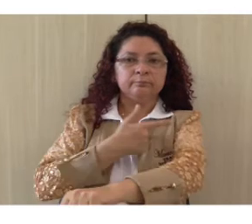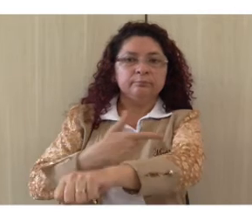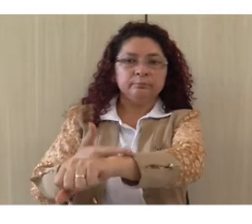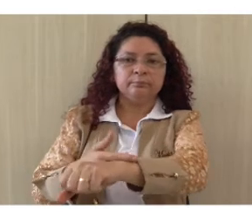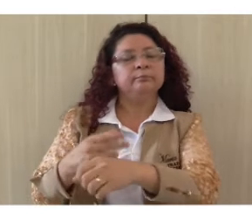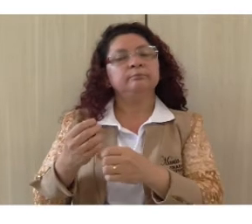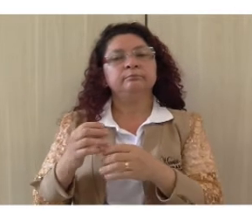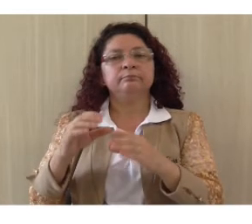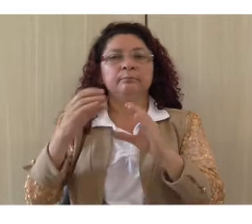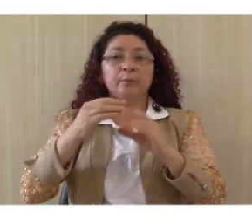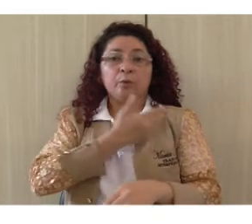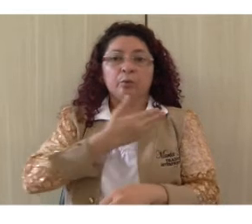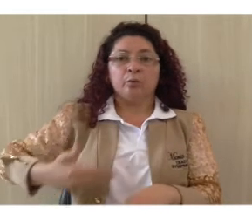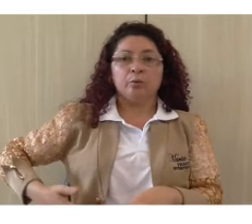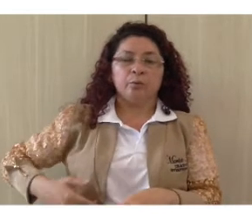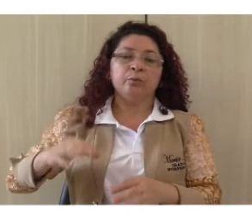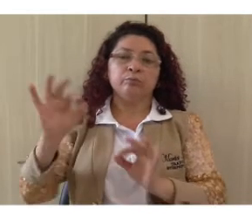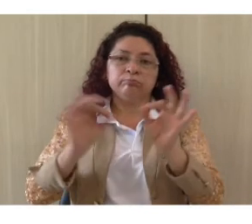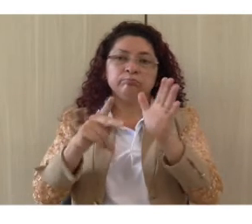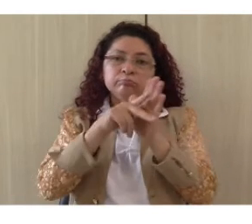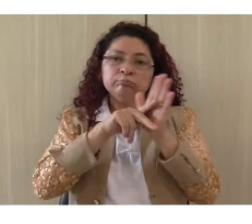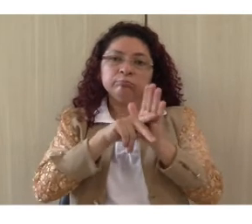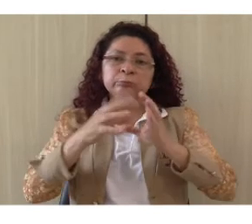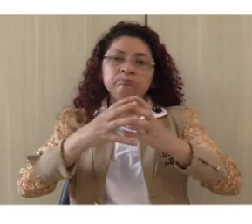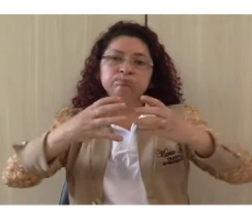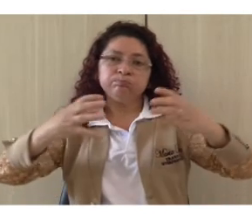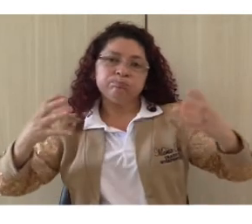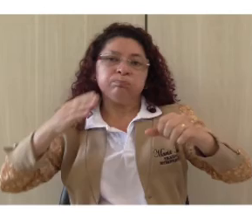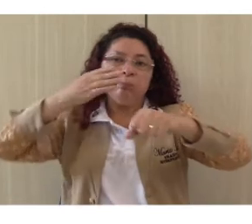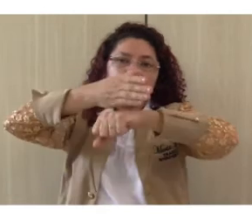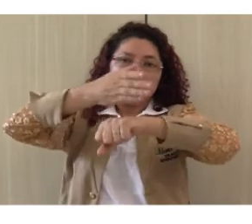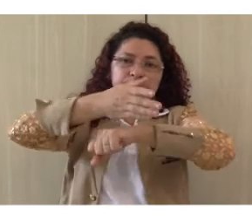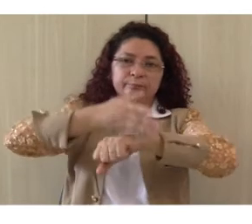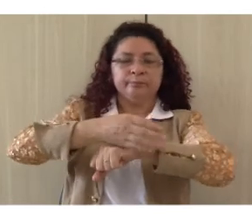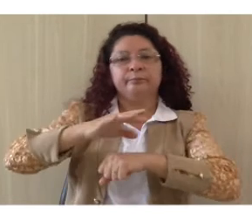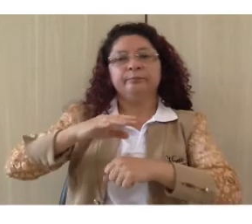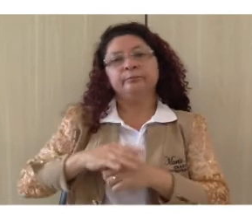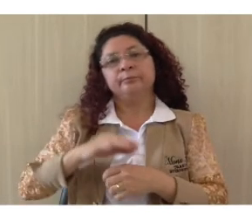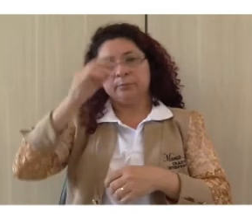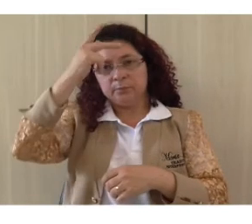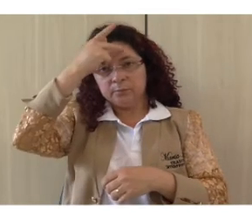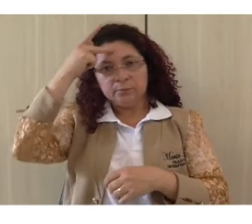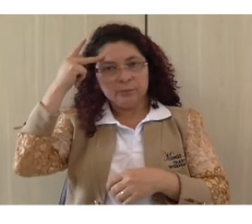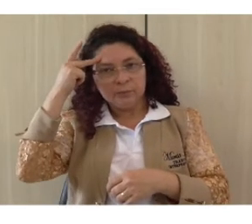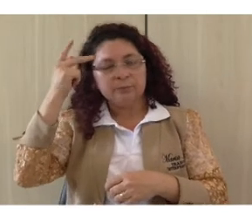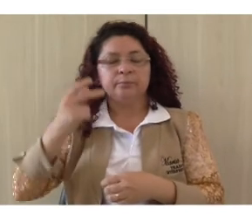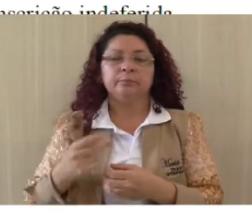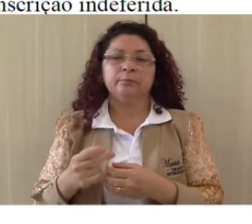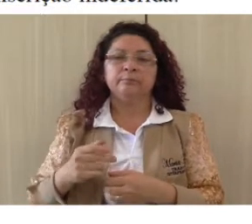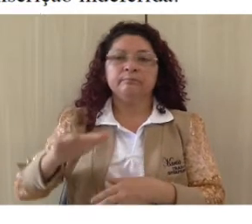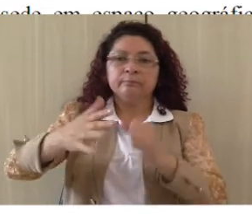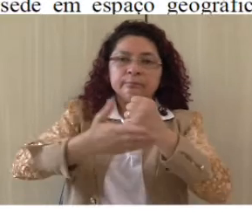em programas governamentais que visem a ampliação do acesso à educação básica da população do